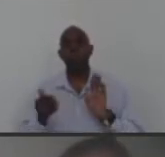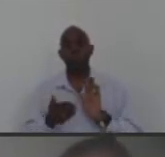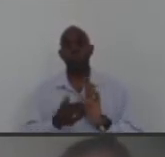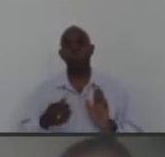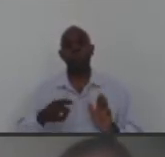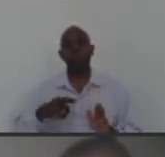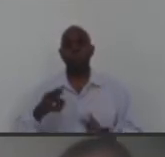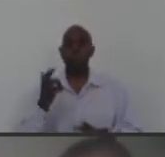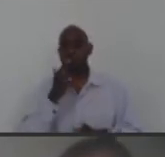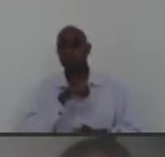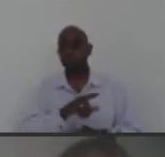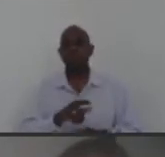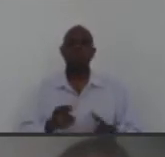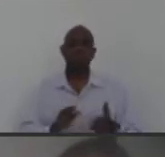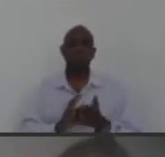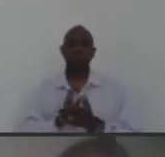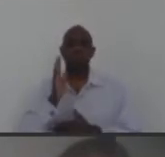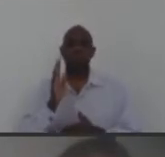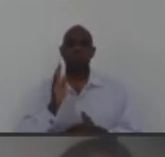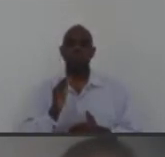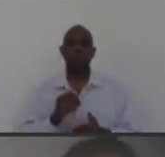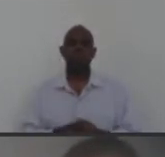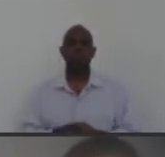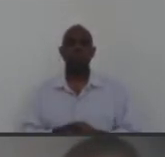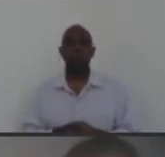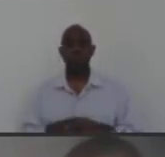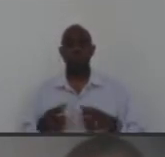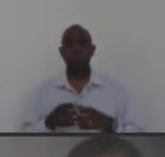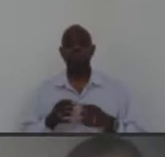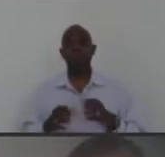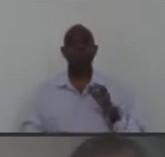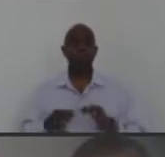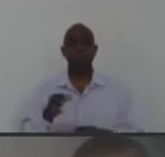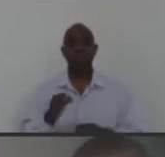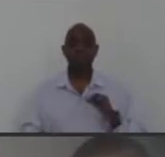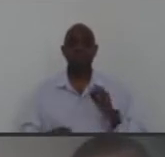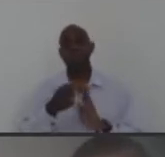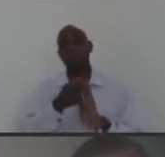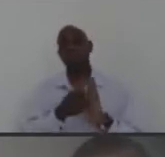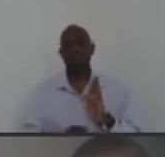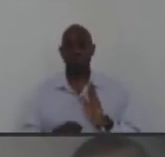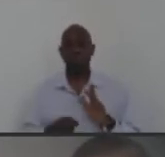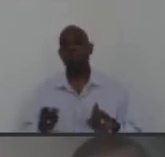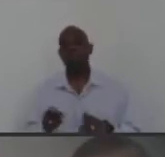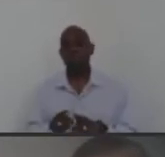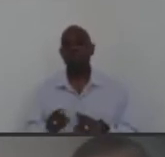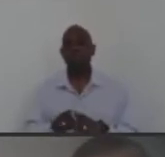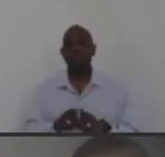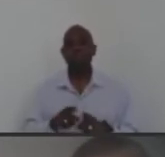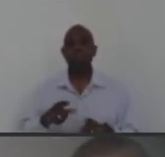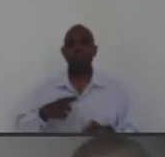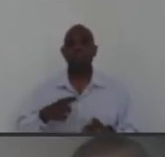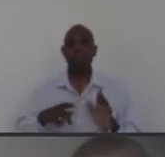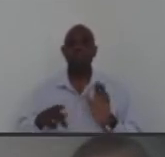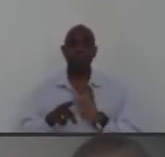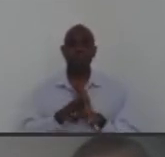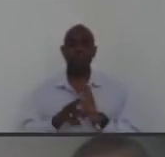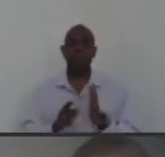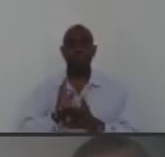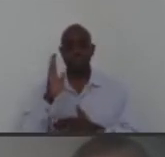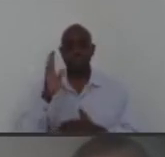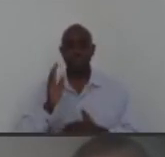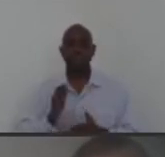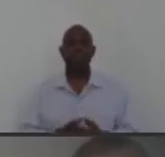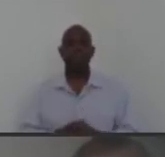Finanças e Orçamento, está aprovado também. Comissão de Justiça e Redação, redação final, os mesmos votos da Comissão de Justiça e Redação, está